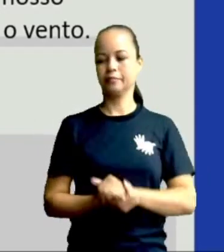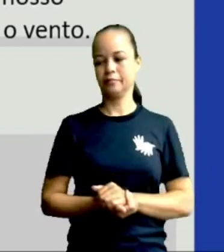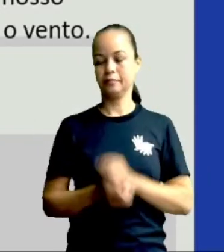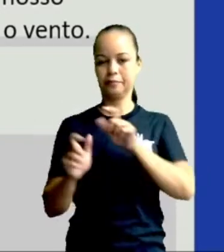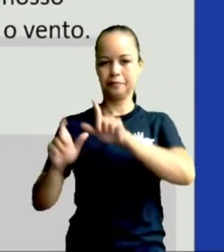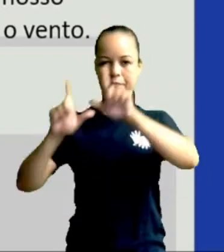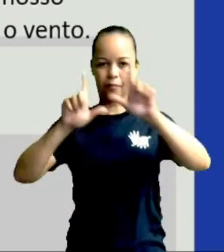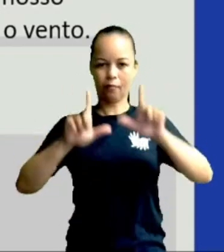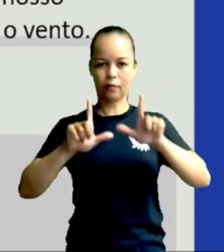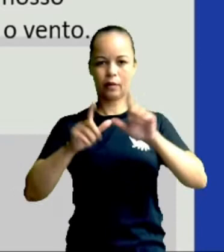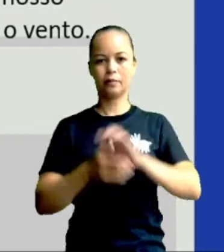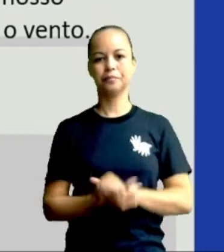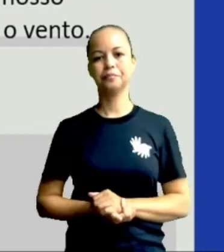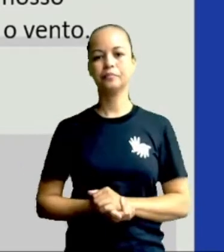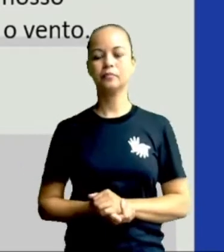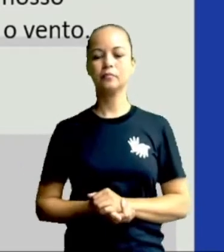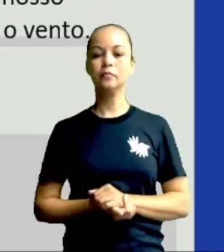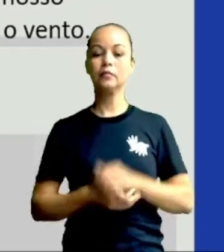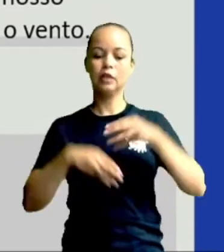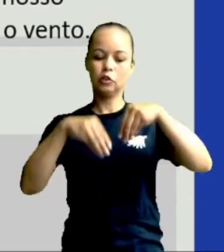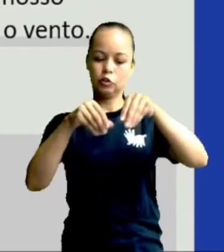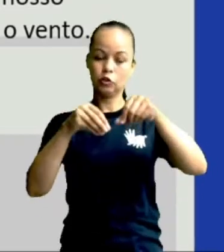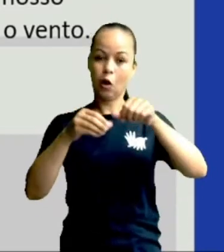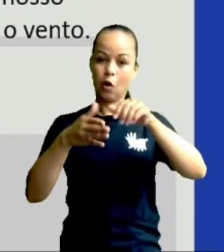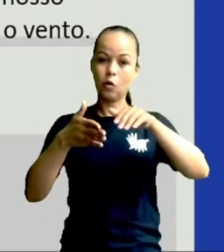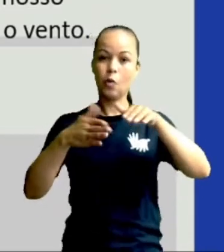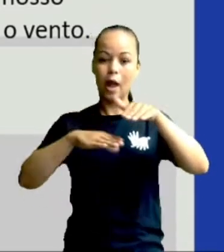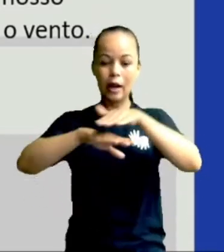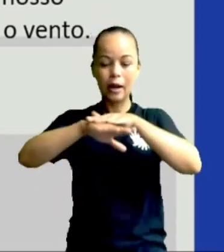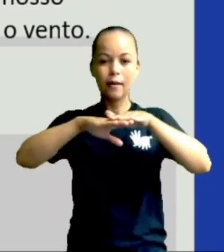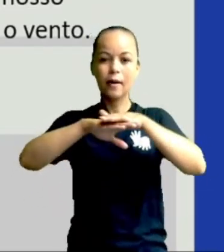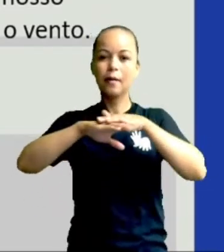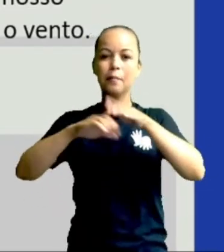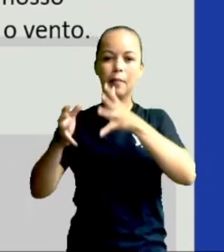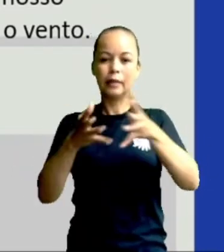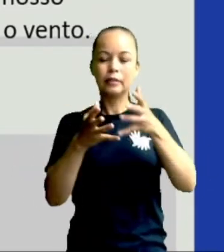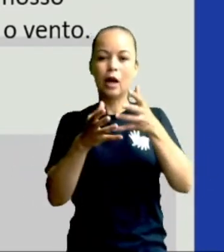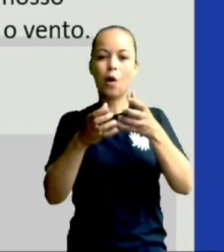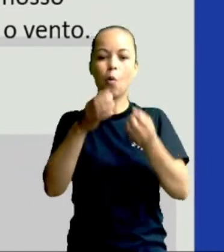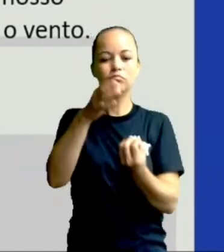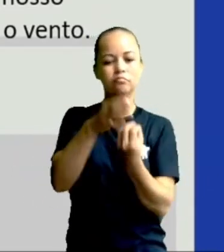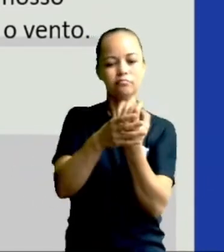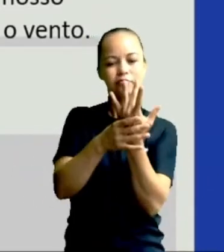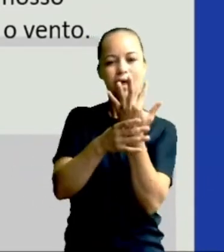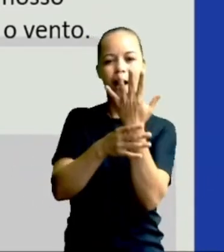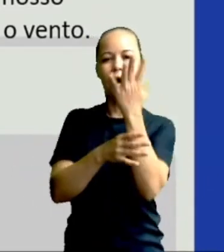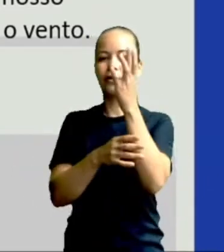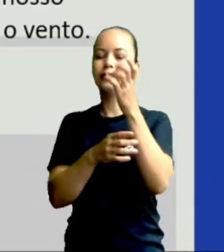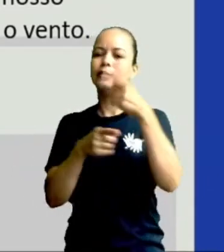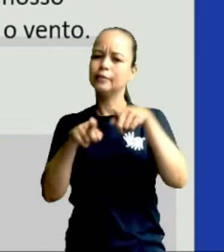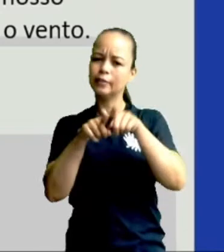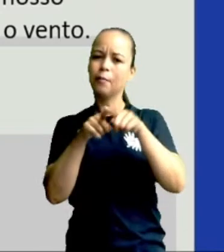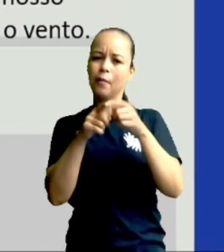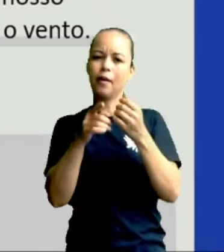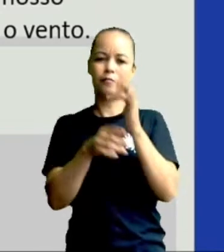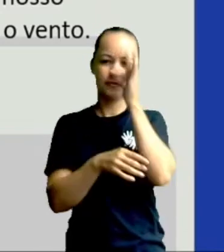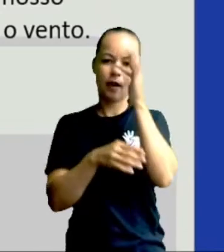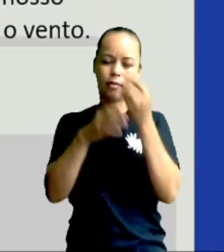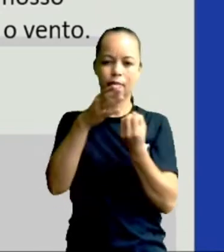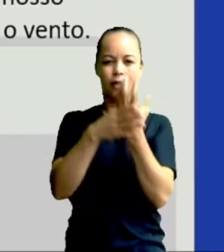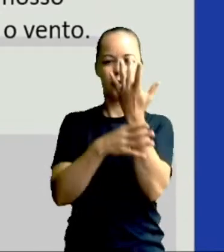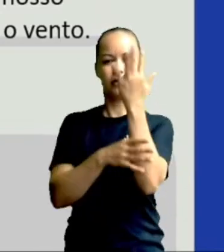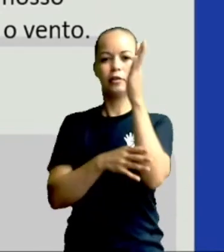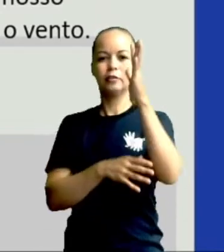slide. Solo. Solo é a camada da superfície terrestre onde nascem e crescem diversas plantas,